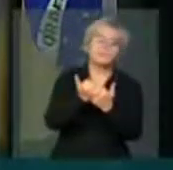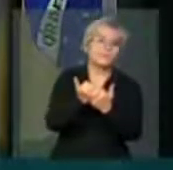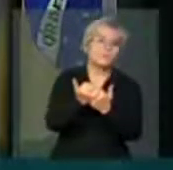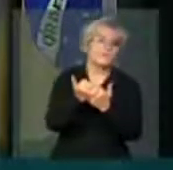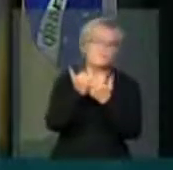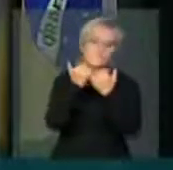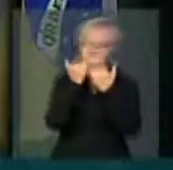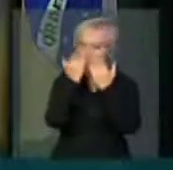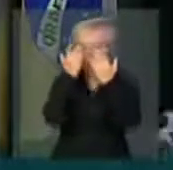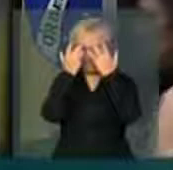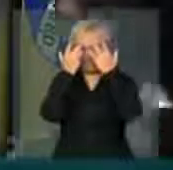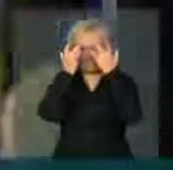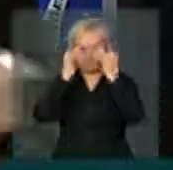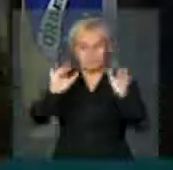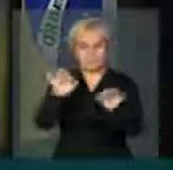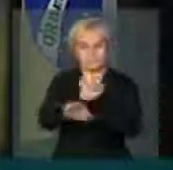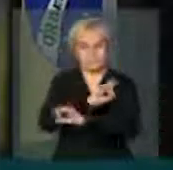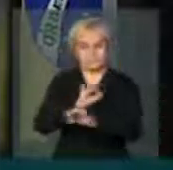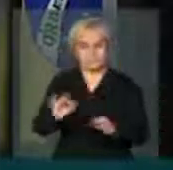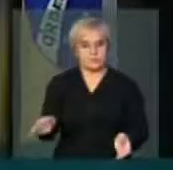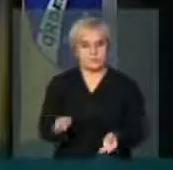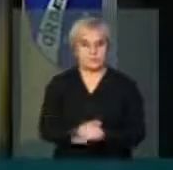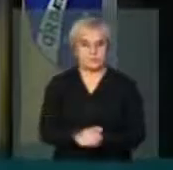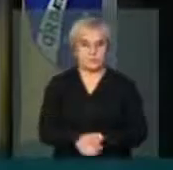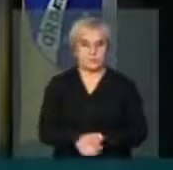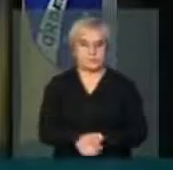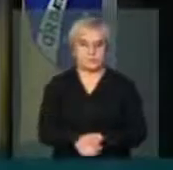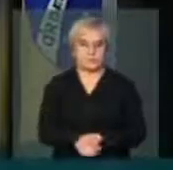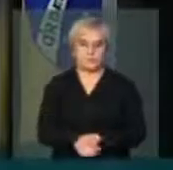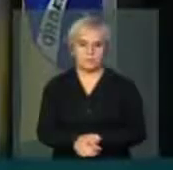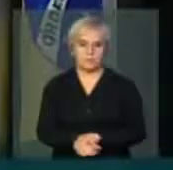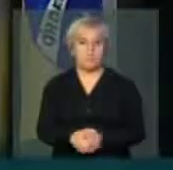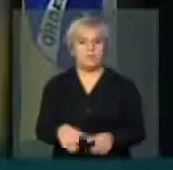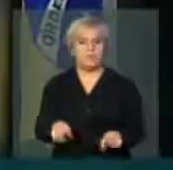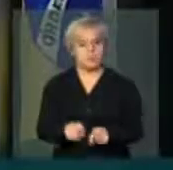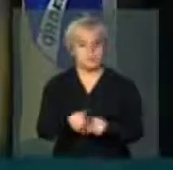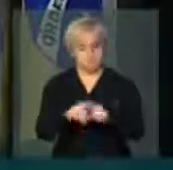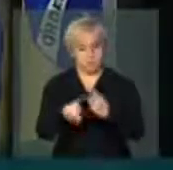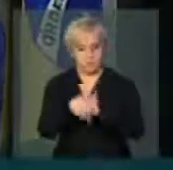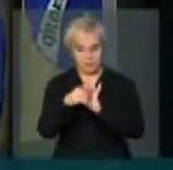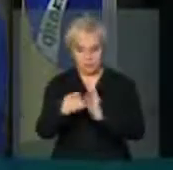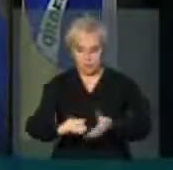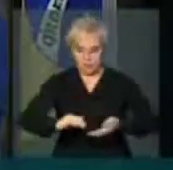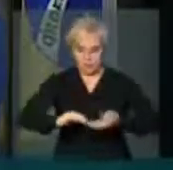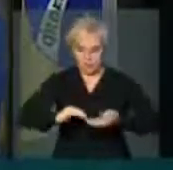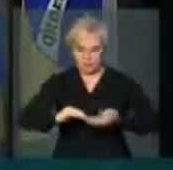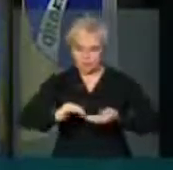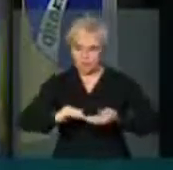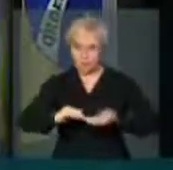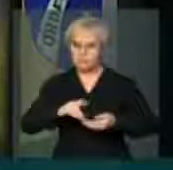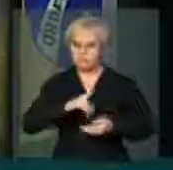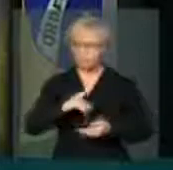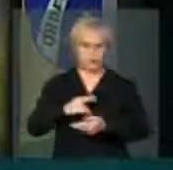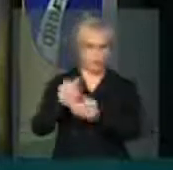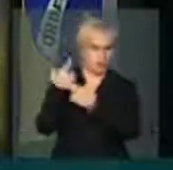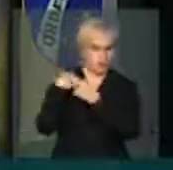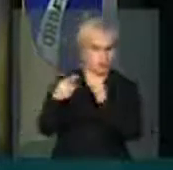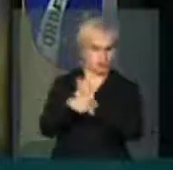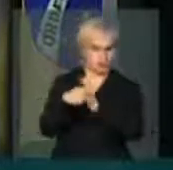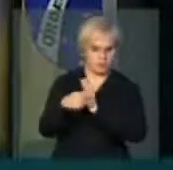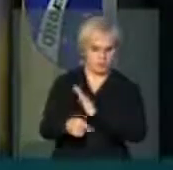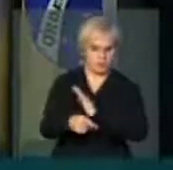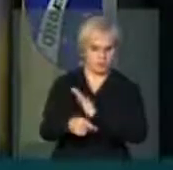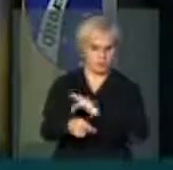uma constatação dura e triste, porque cabe também ao parlamento uma boa dose de responsabilidade pela